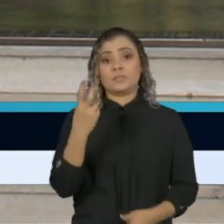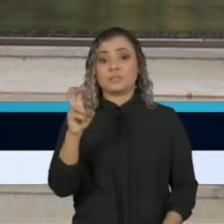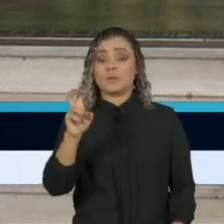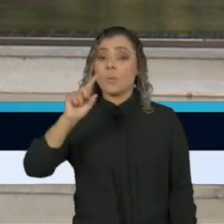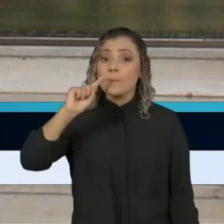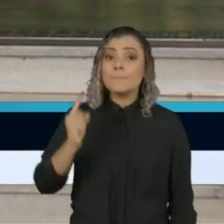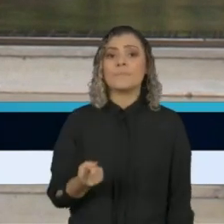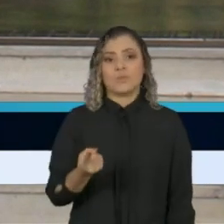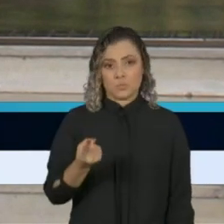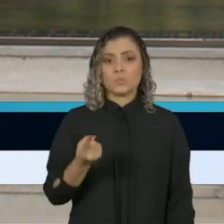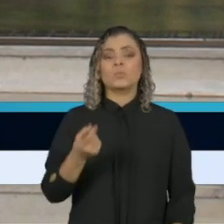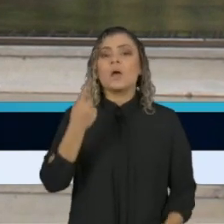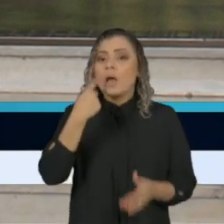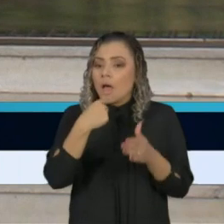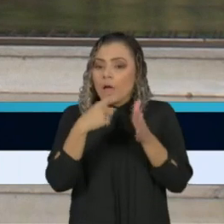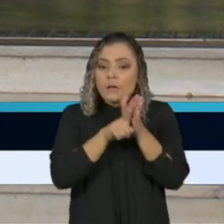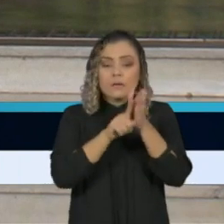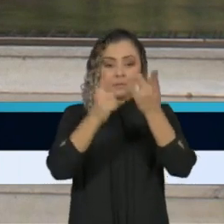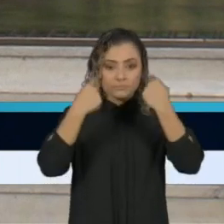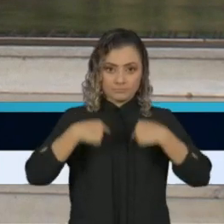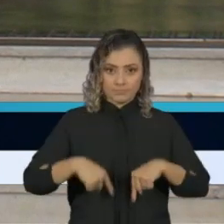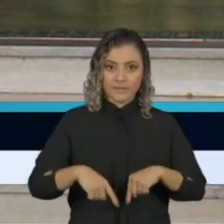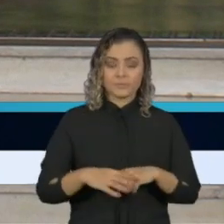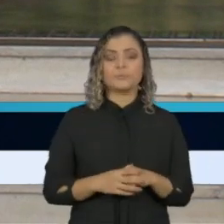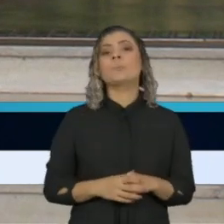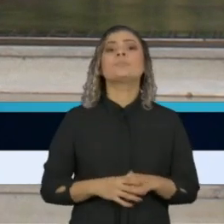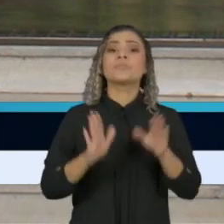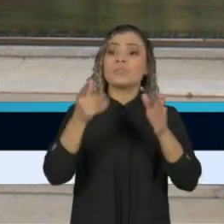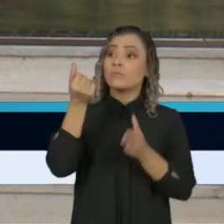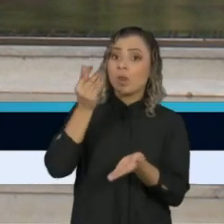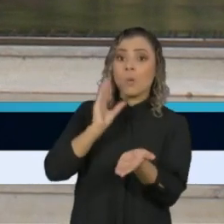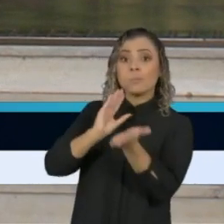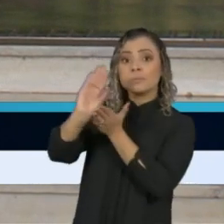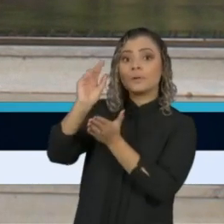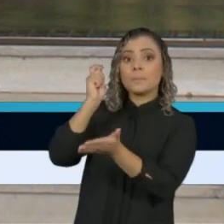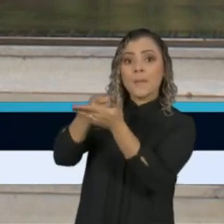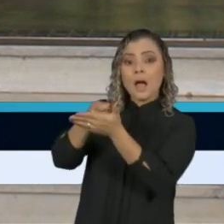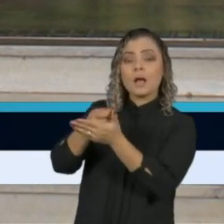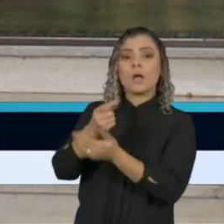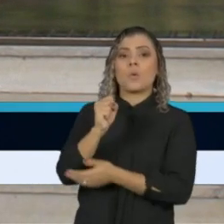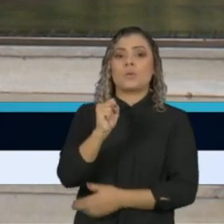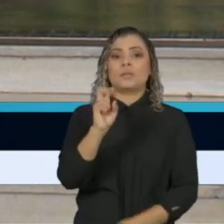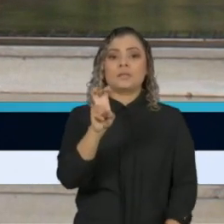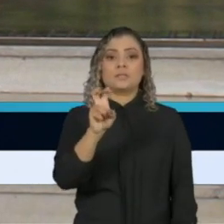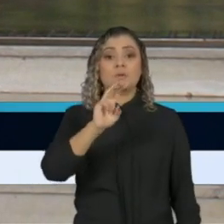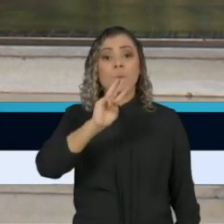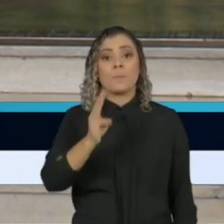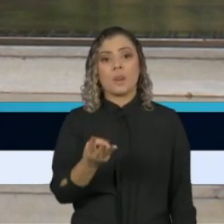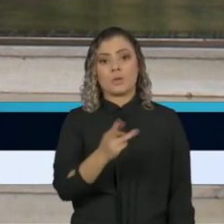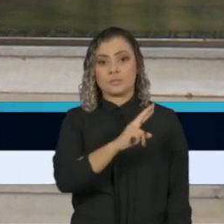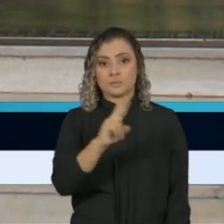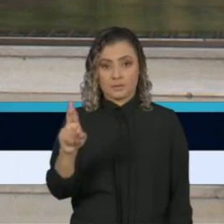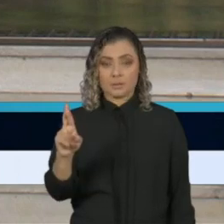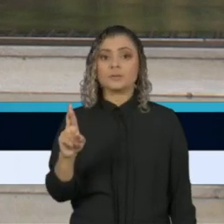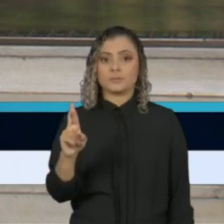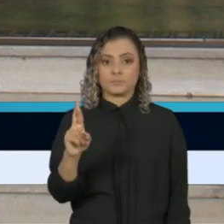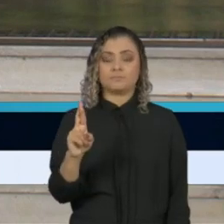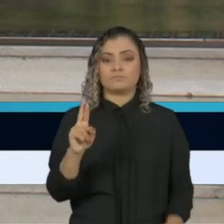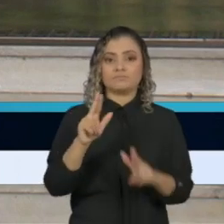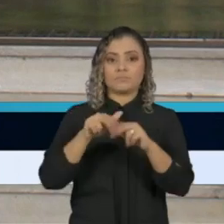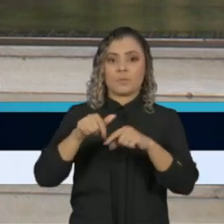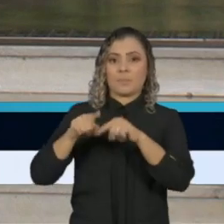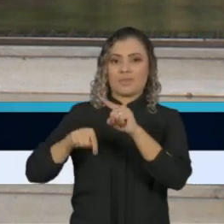mil testes. O valor do investimento do Governo do Estado de São Paulo é de 85 milhões de reais por